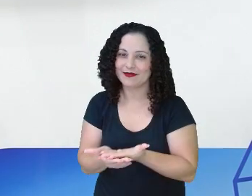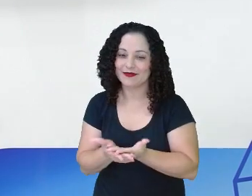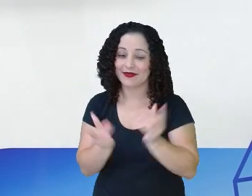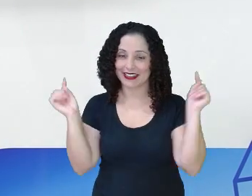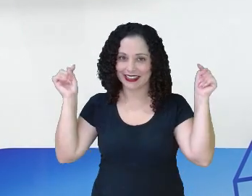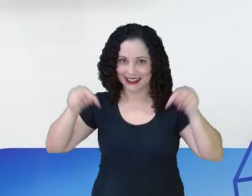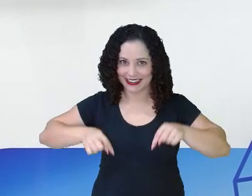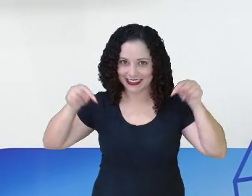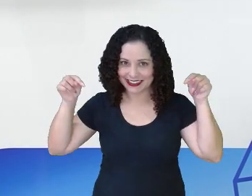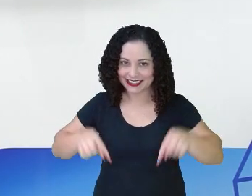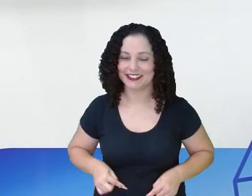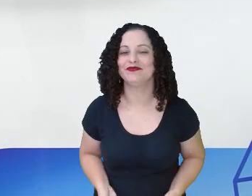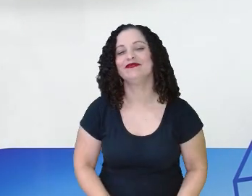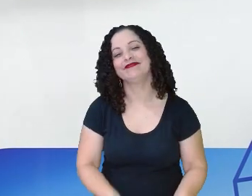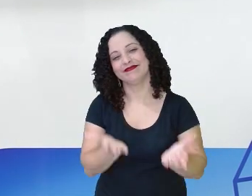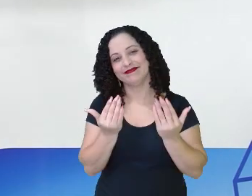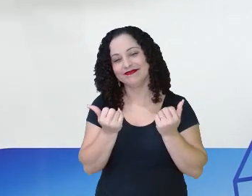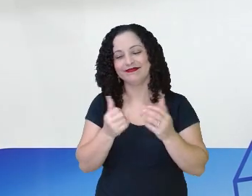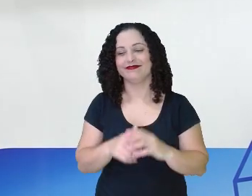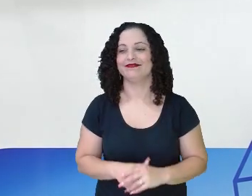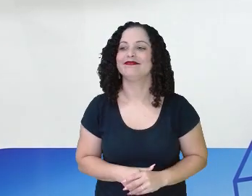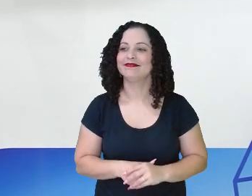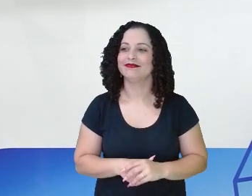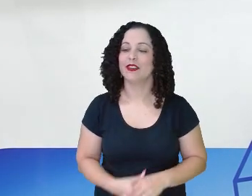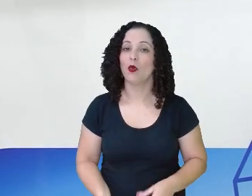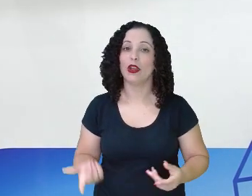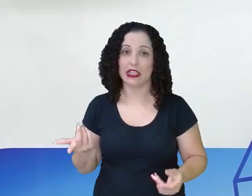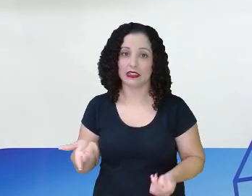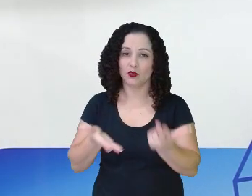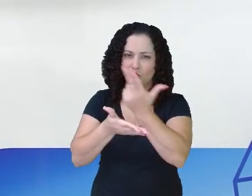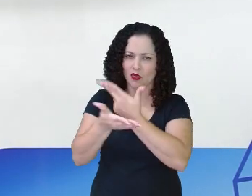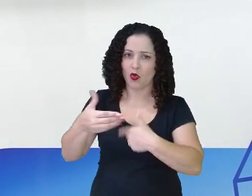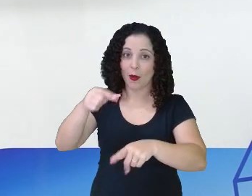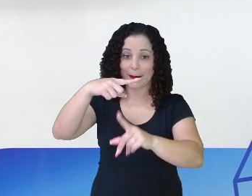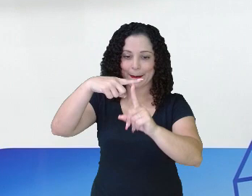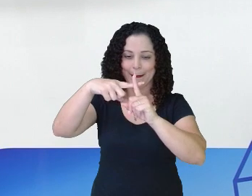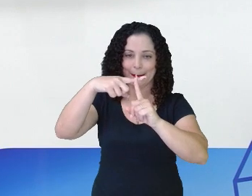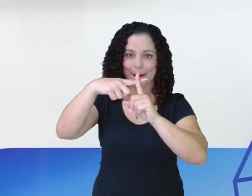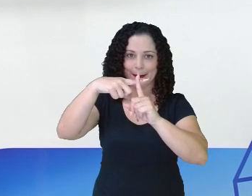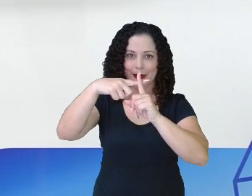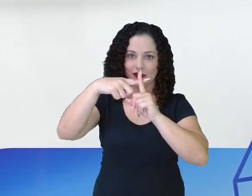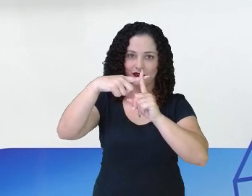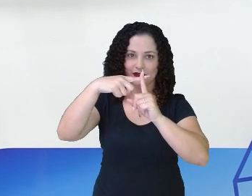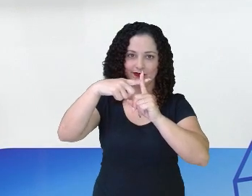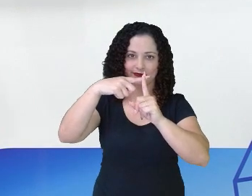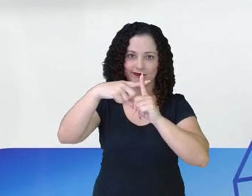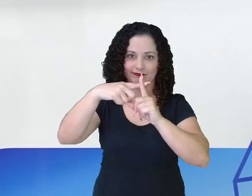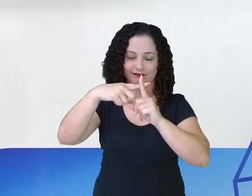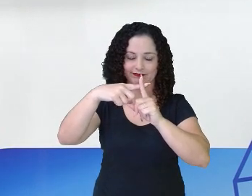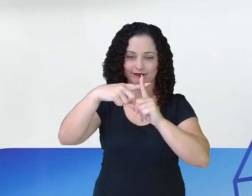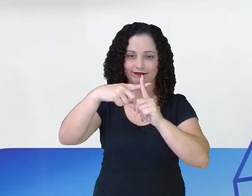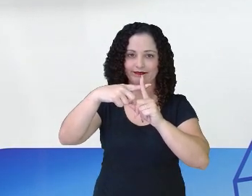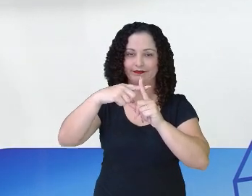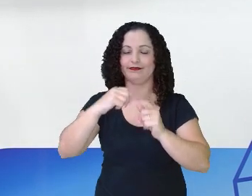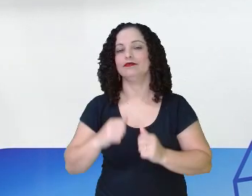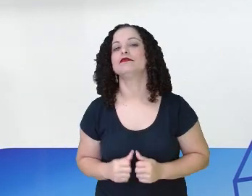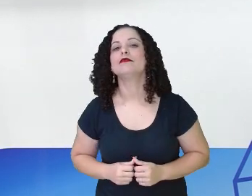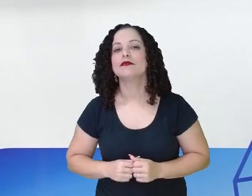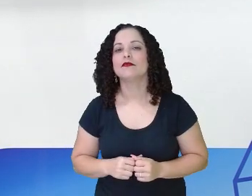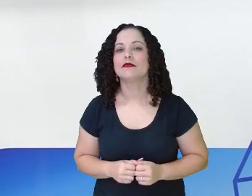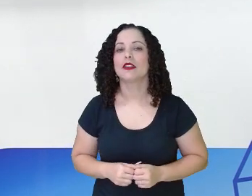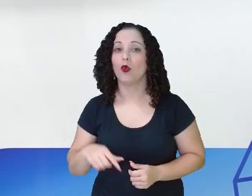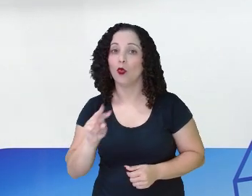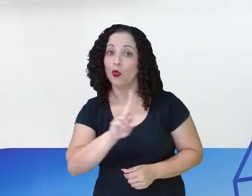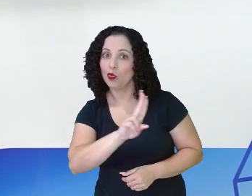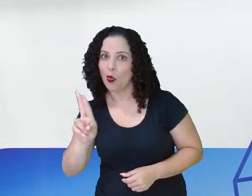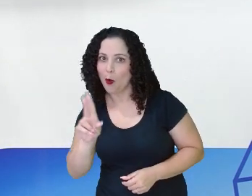Educa Recife. Vamos embora. Então, o símbolo é esse, o símbolo de mais, mas o nome